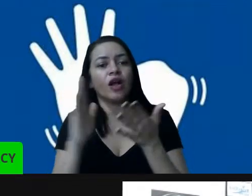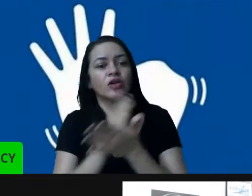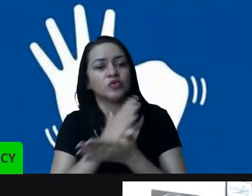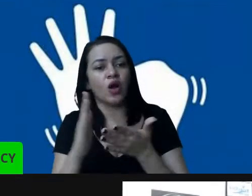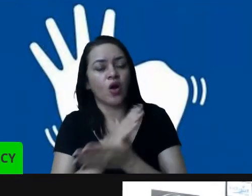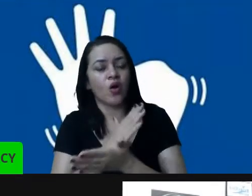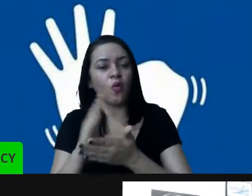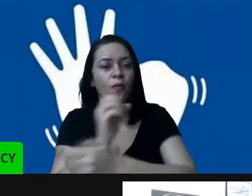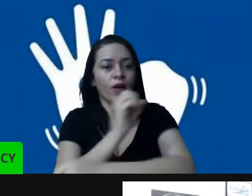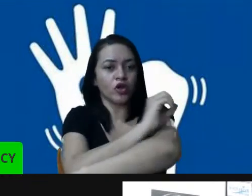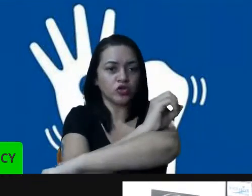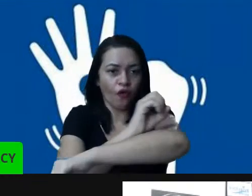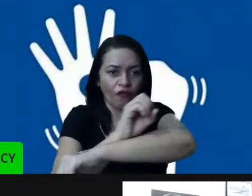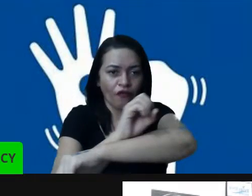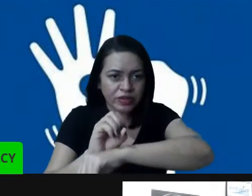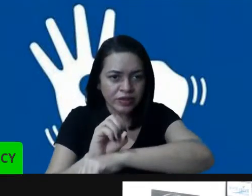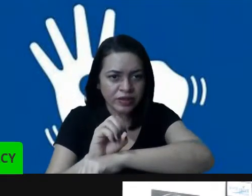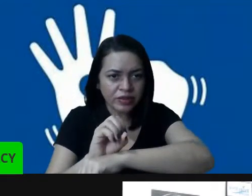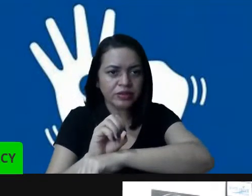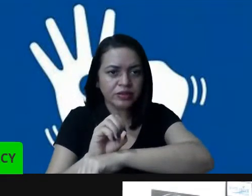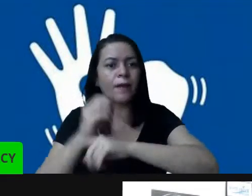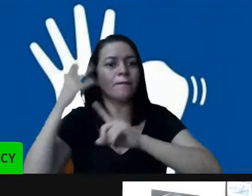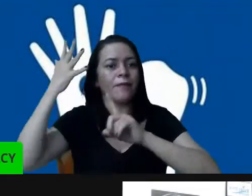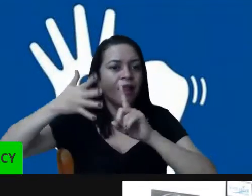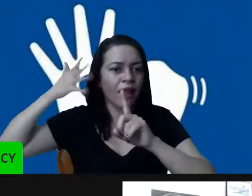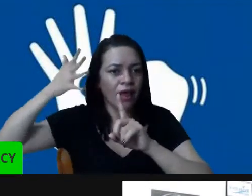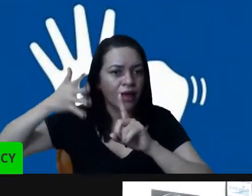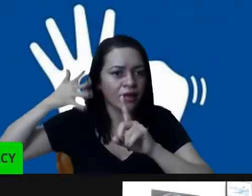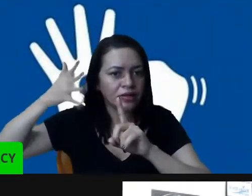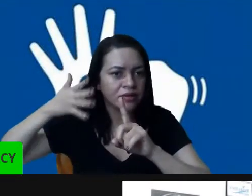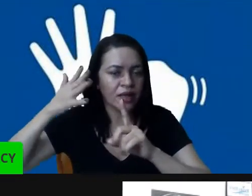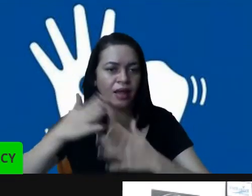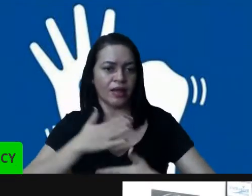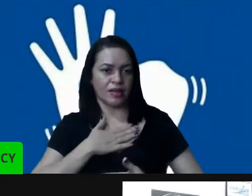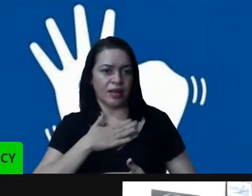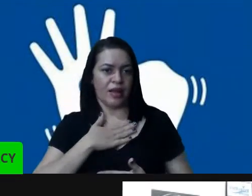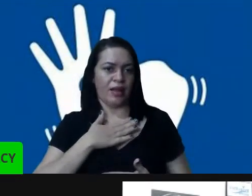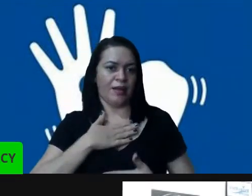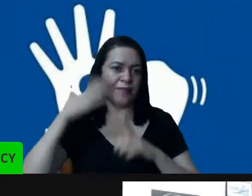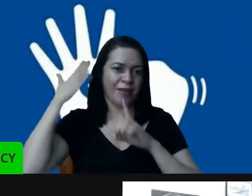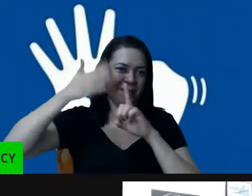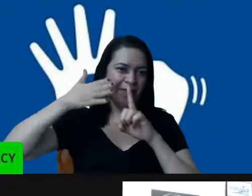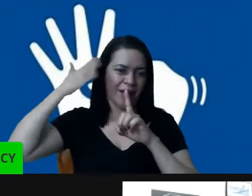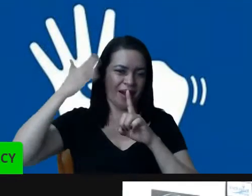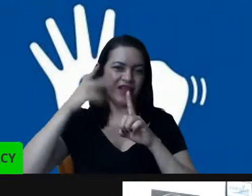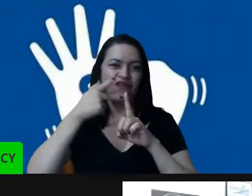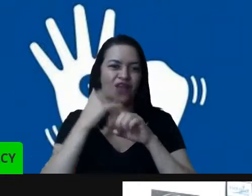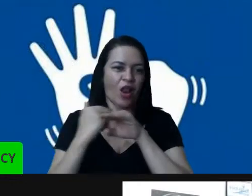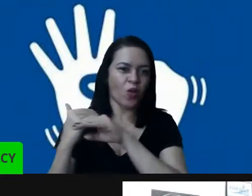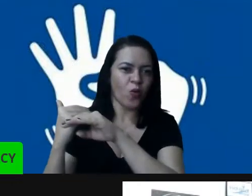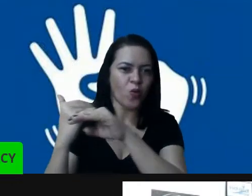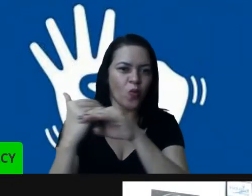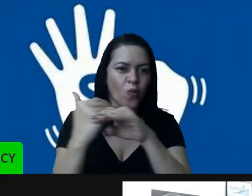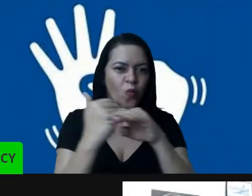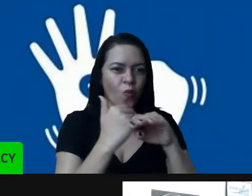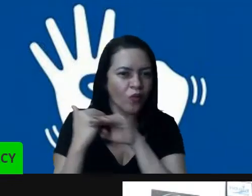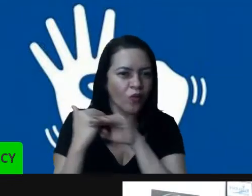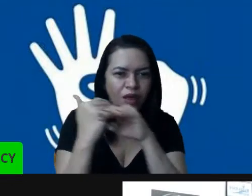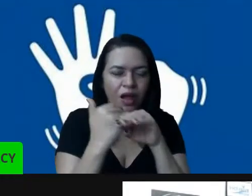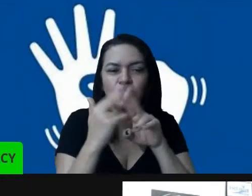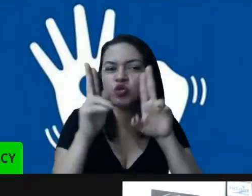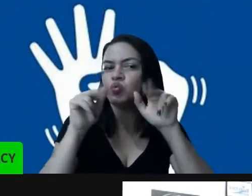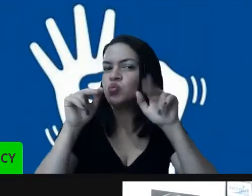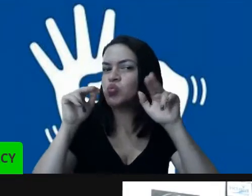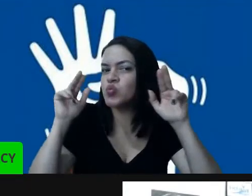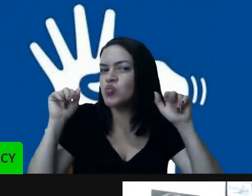ministro algumas oficinas, algumas palestras, e na minha palestra eu sempre digo uma coisa: igualdade nunca foi,